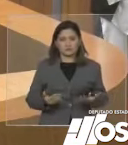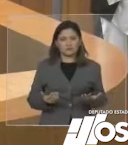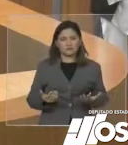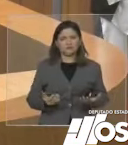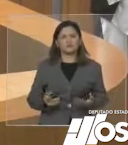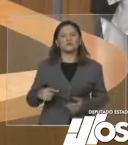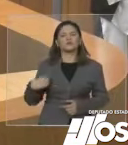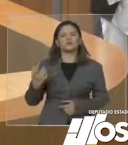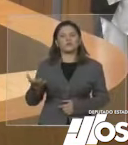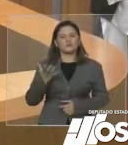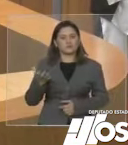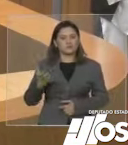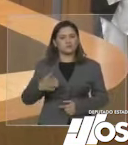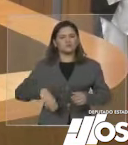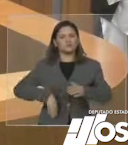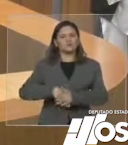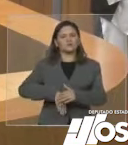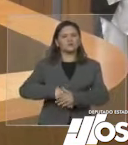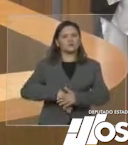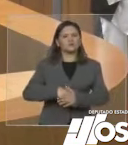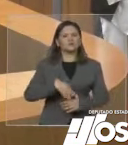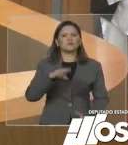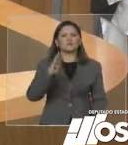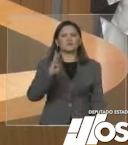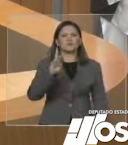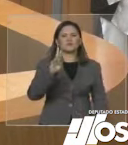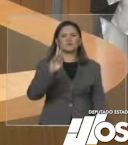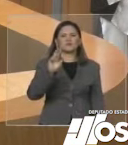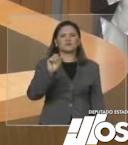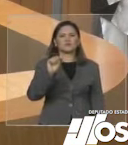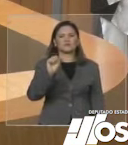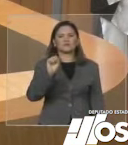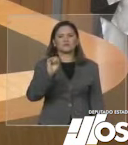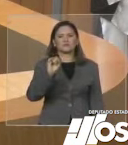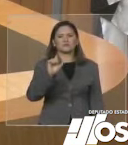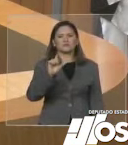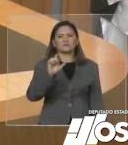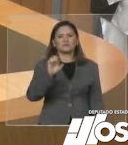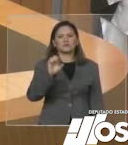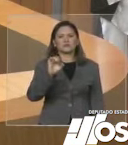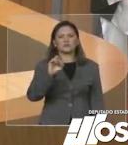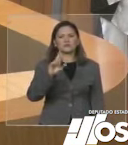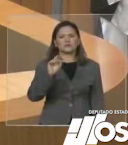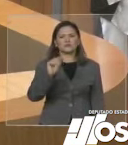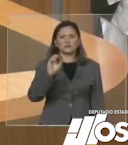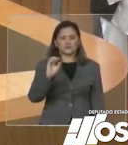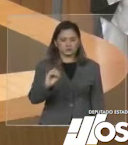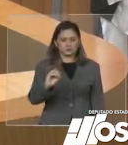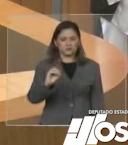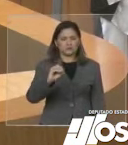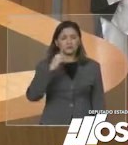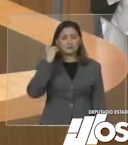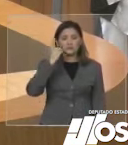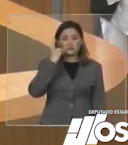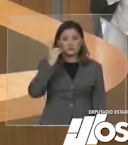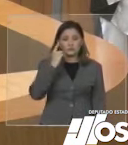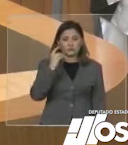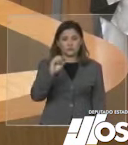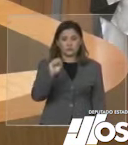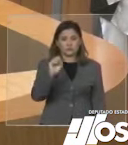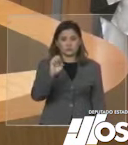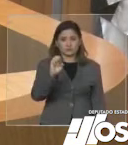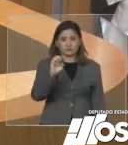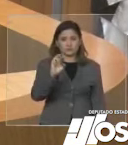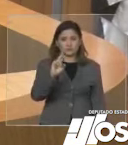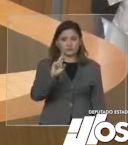O nosso presidente, grande presidente, deputado Sérgio Frota, já está trabalhando. Temos certeza que